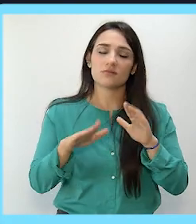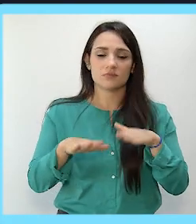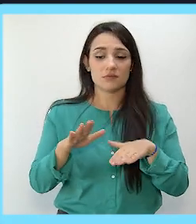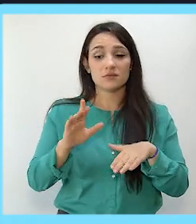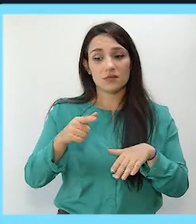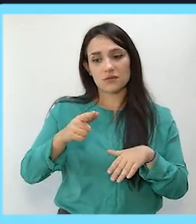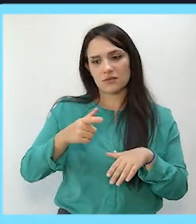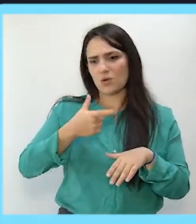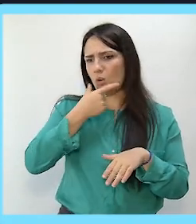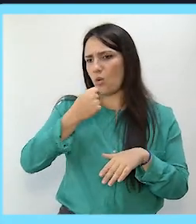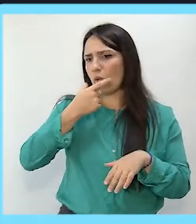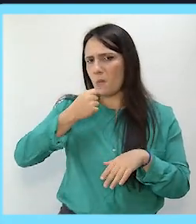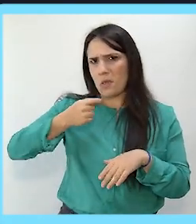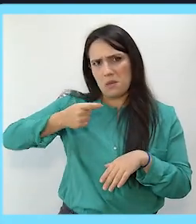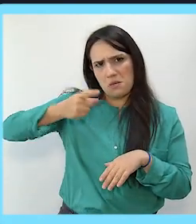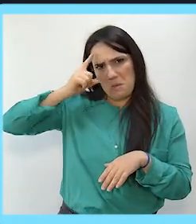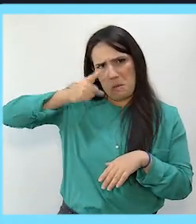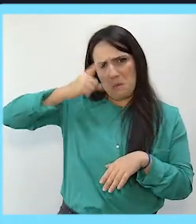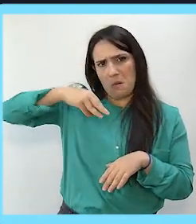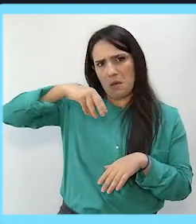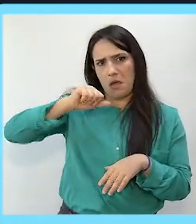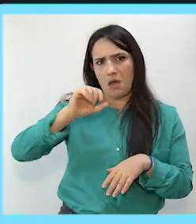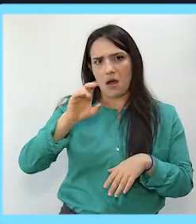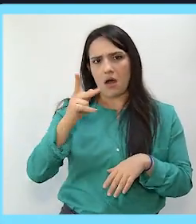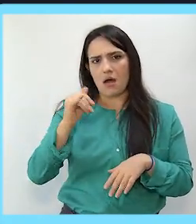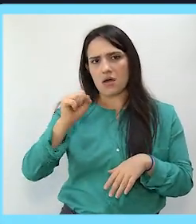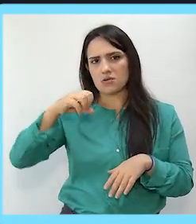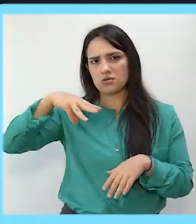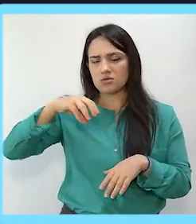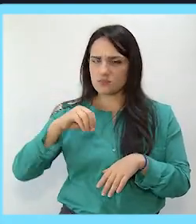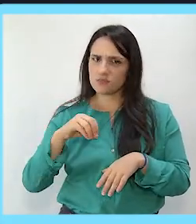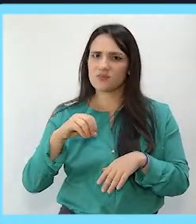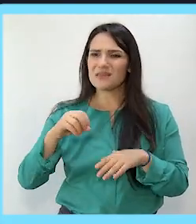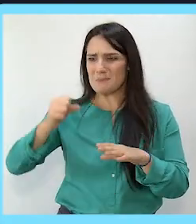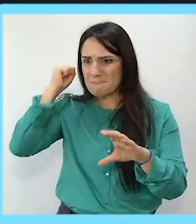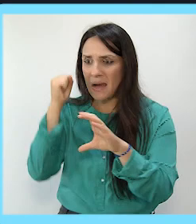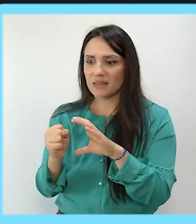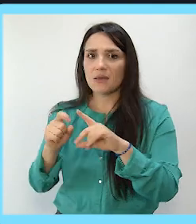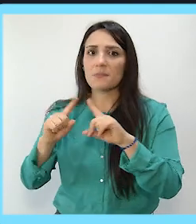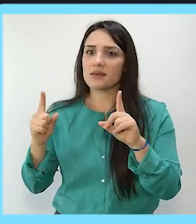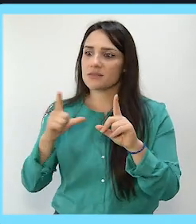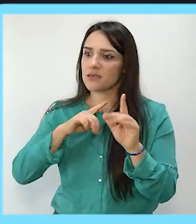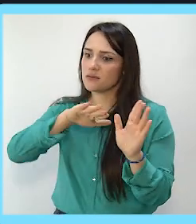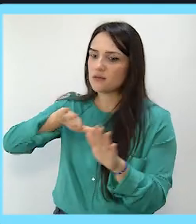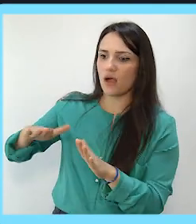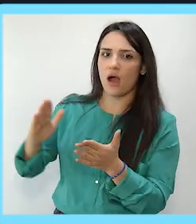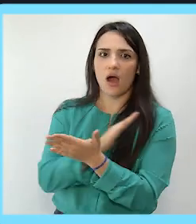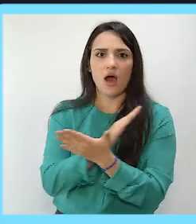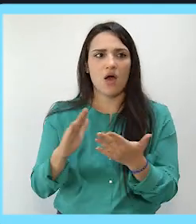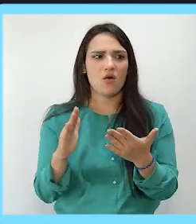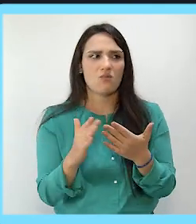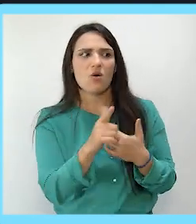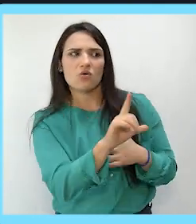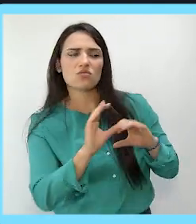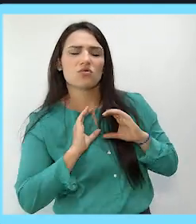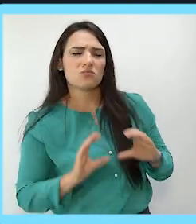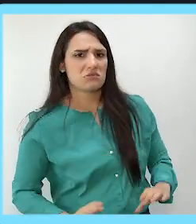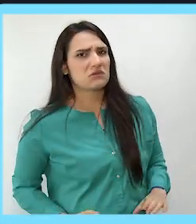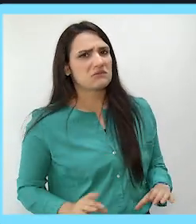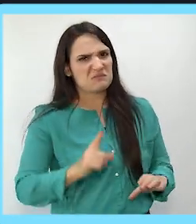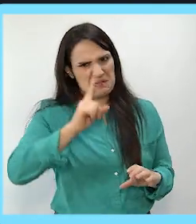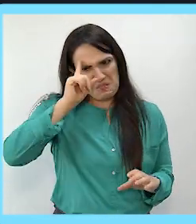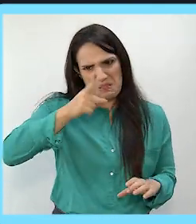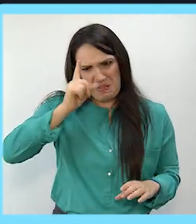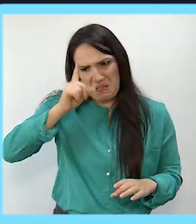tem aquele machismo clássico, violento, que mata, mas a gente tem outras maneiras mais sutis, mas também autoritárias, né? Já teve que